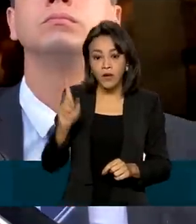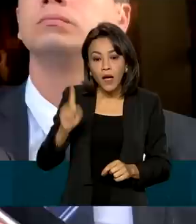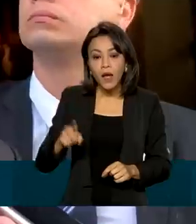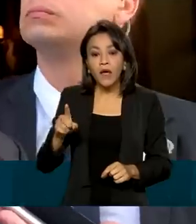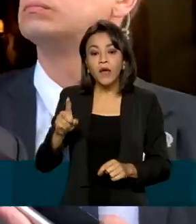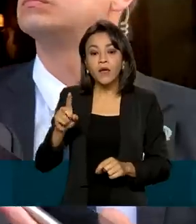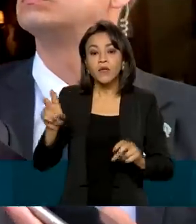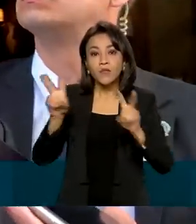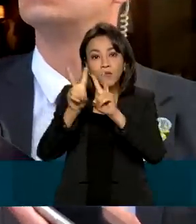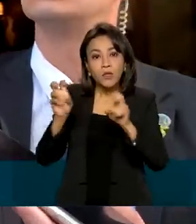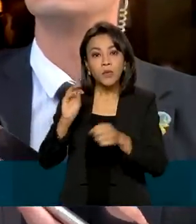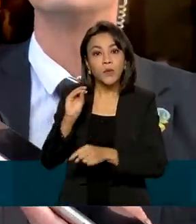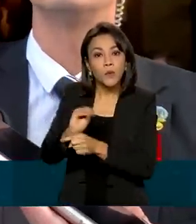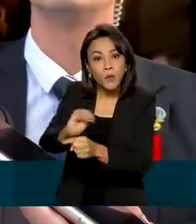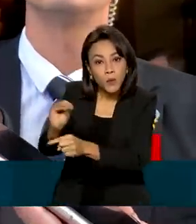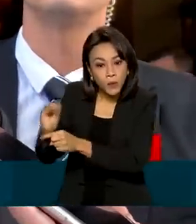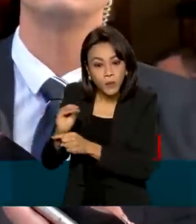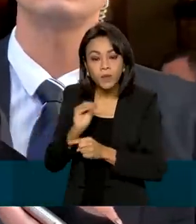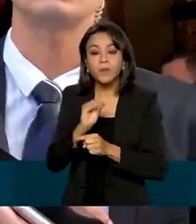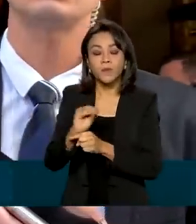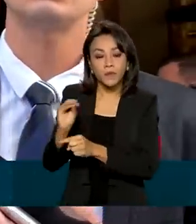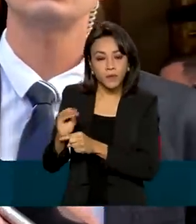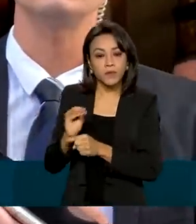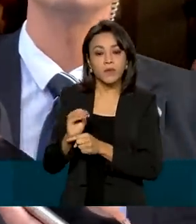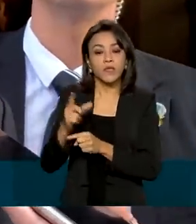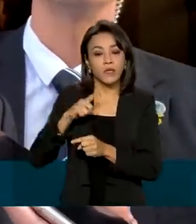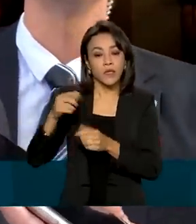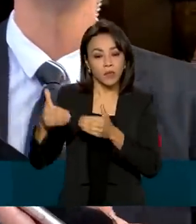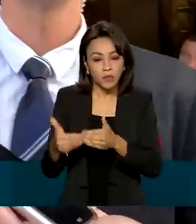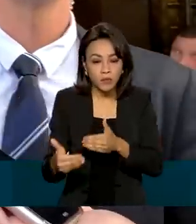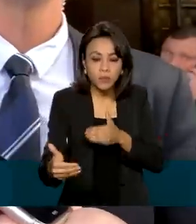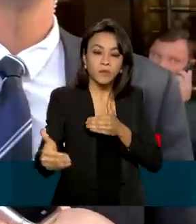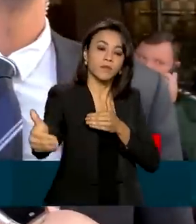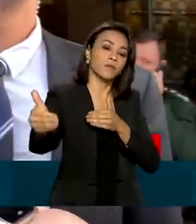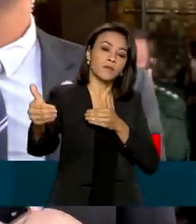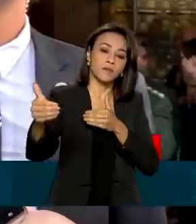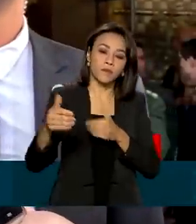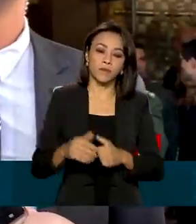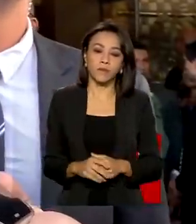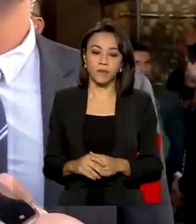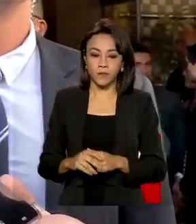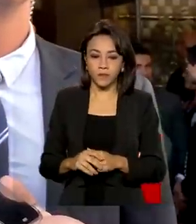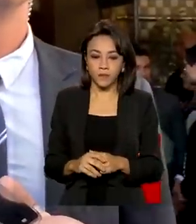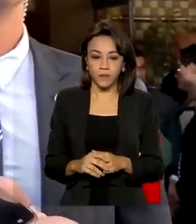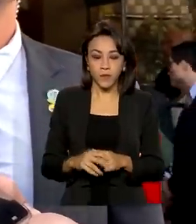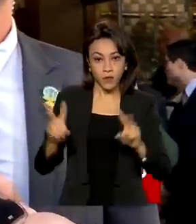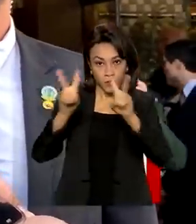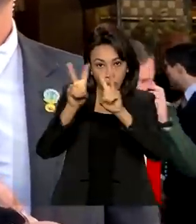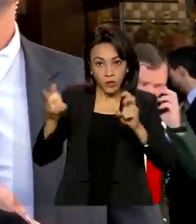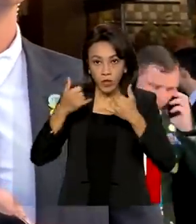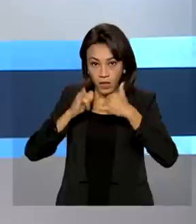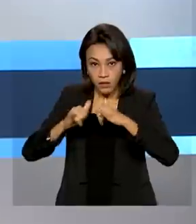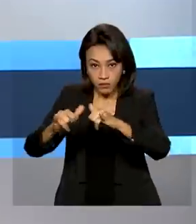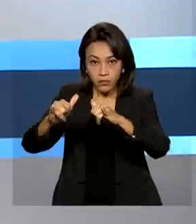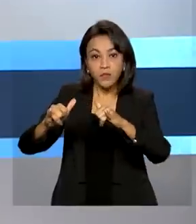preservação ambiental do mundo todo. Temos pela frente a questão de energia limpa,